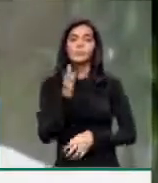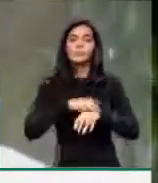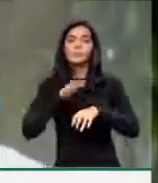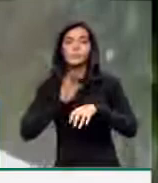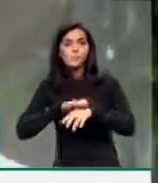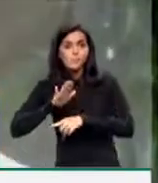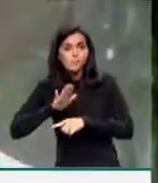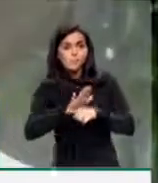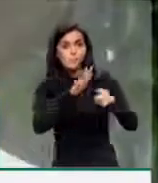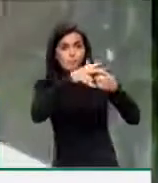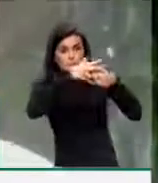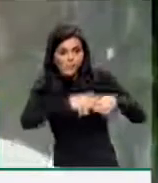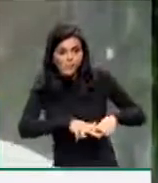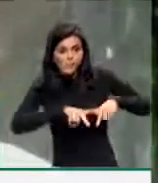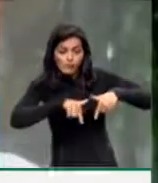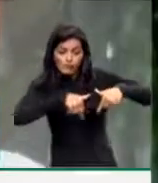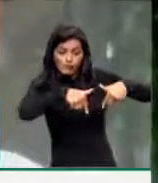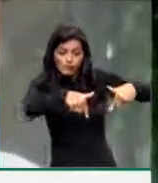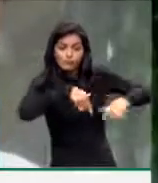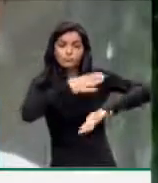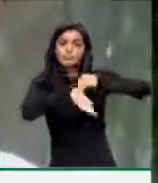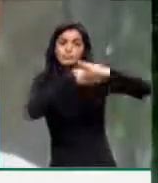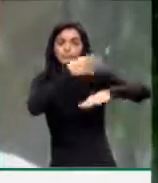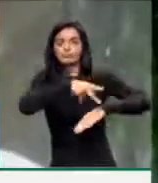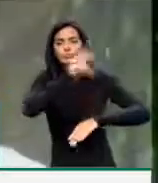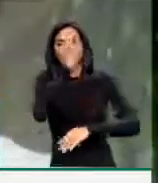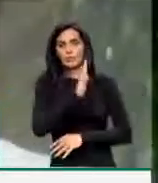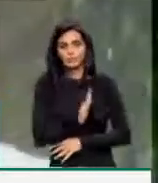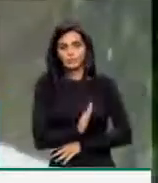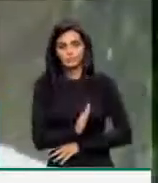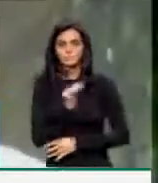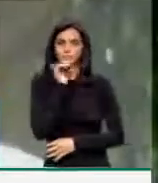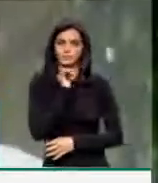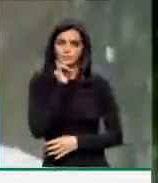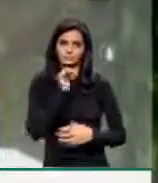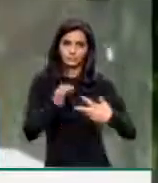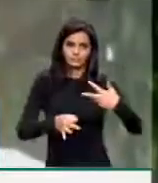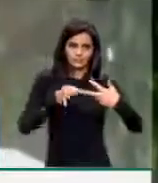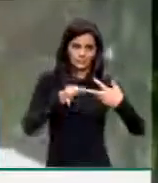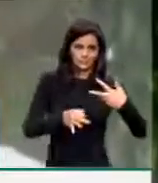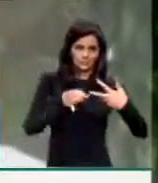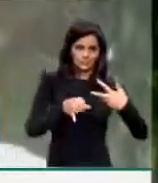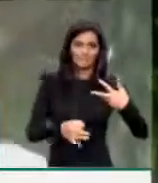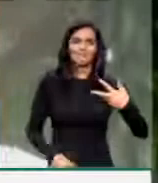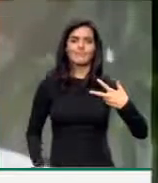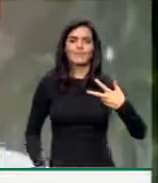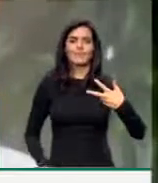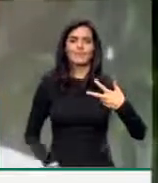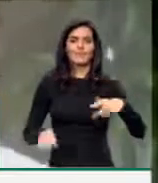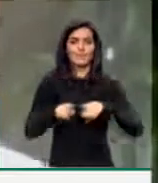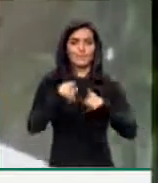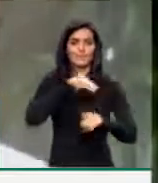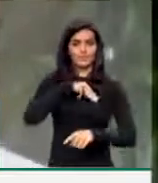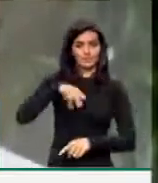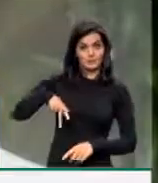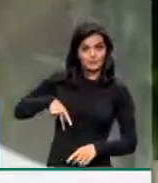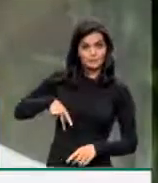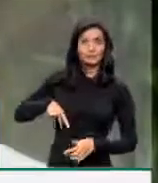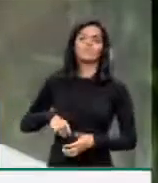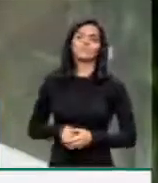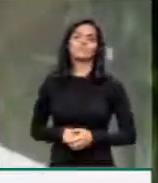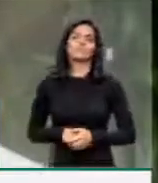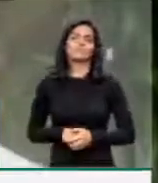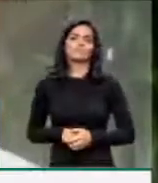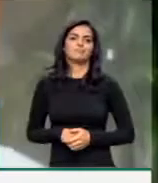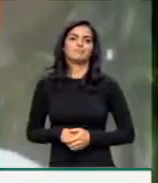instituições fundamentais e vitais para o Estado brasileiro, como o Poder Judiciário e como o Ministério Público. E tenho